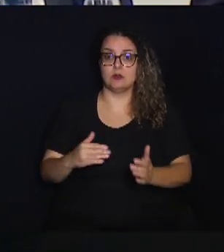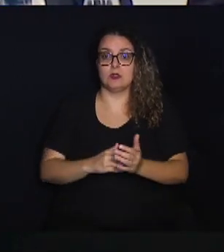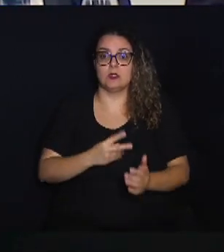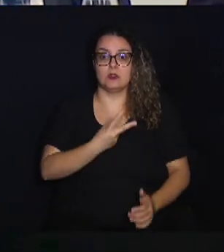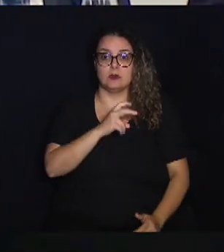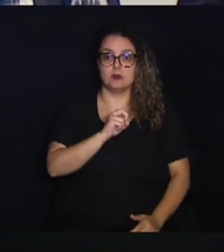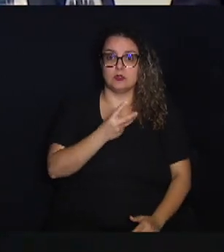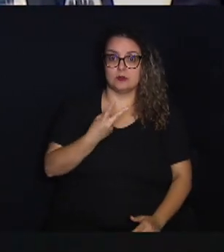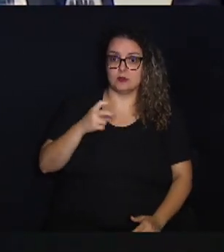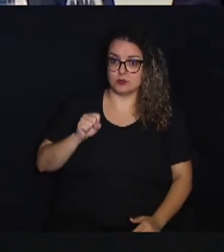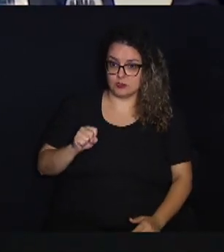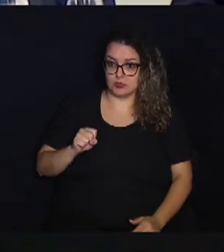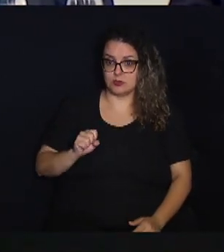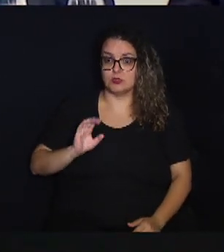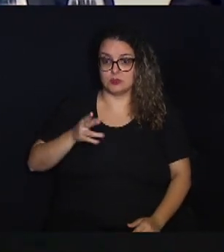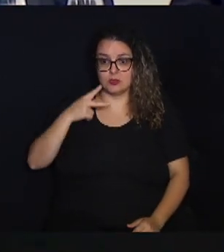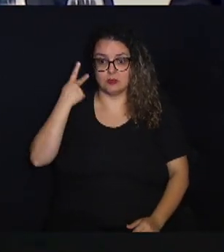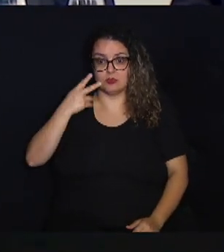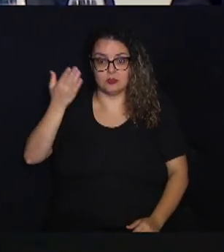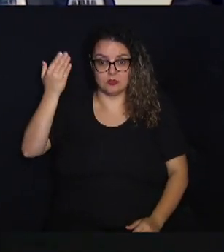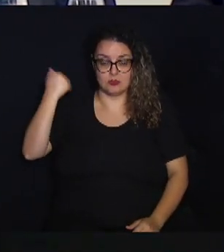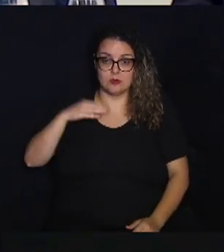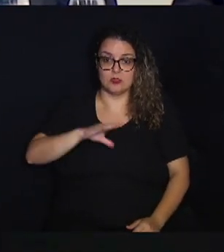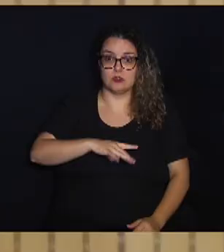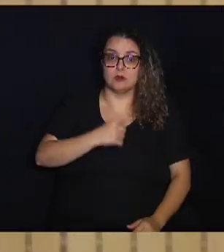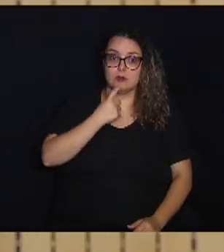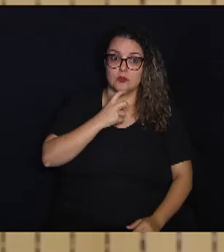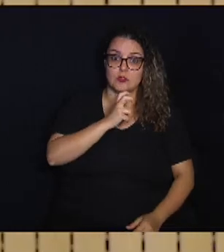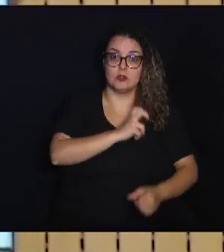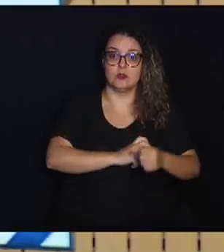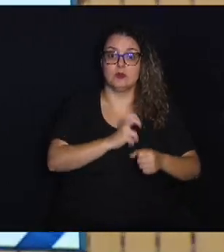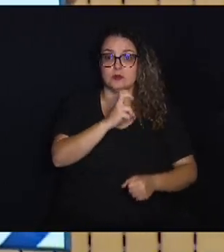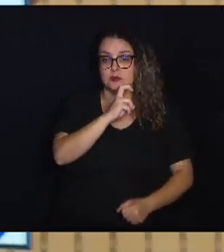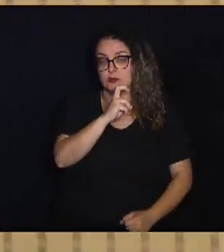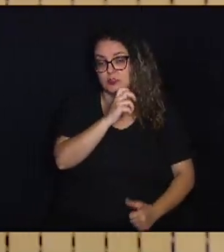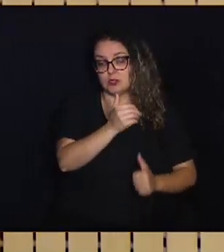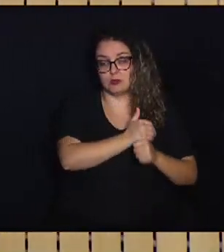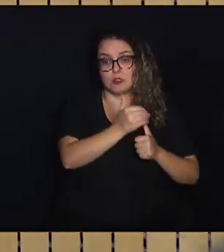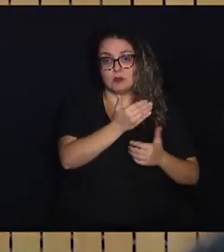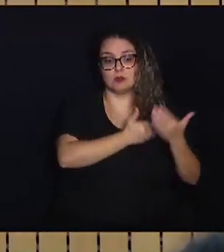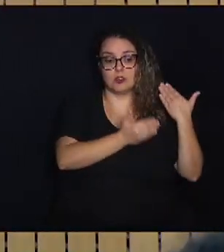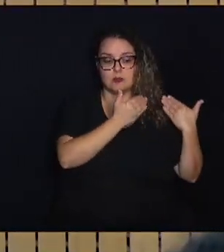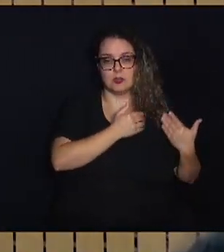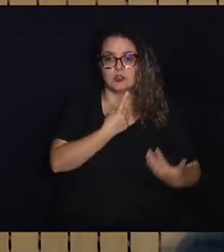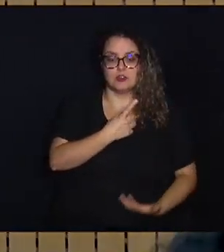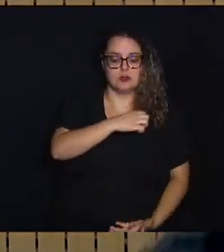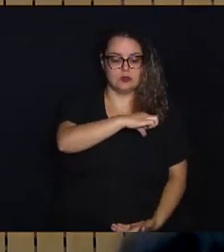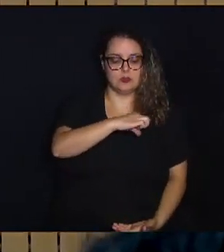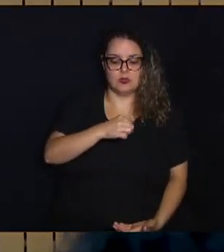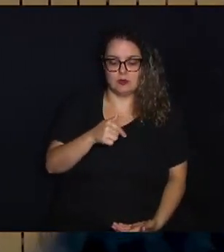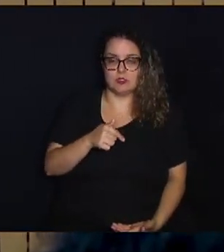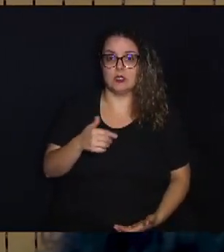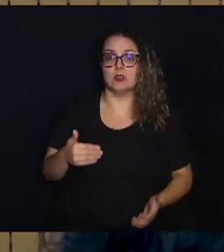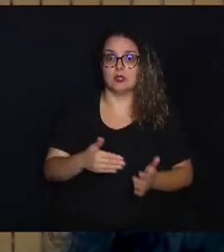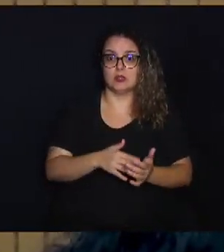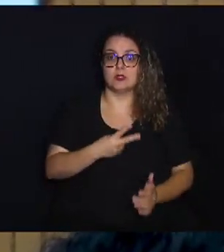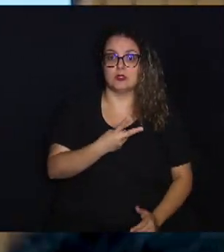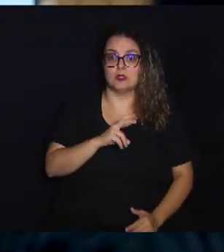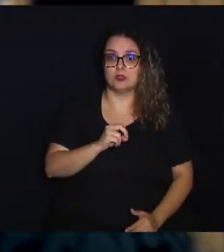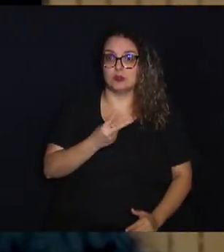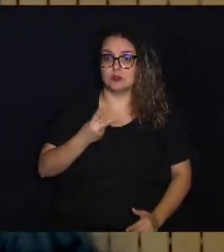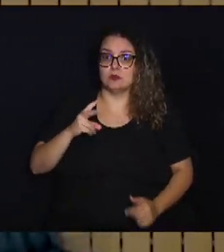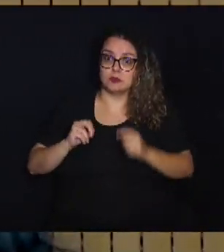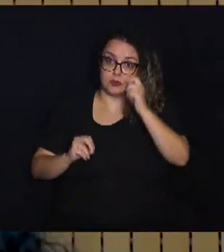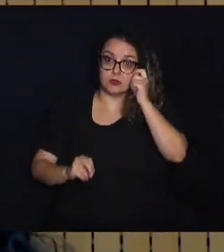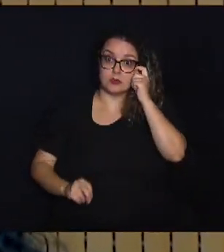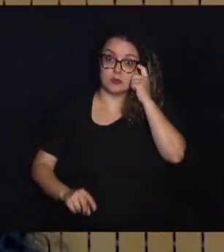2025-2028. Já foi vereador em Campinas por outros 5 mandatos, de 1997 a 2020.